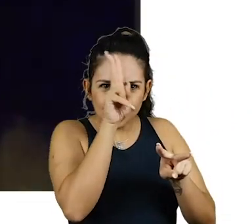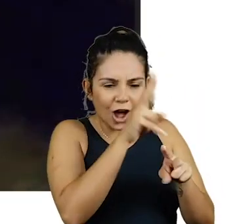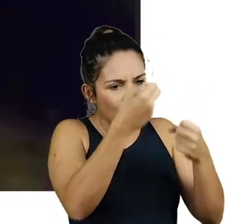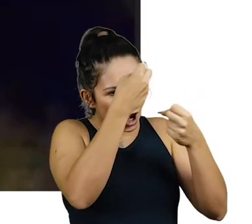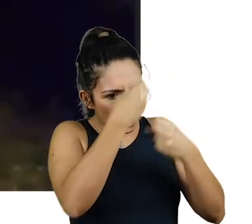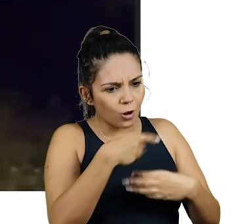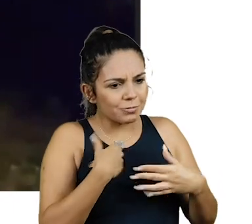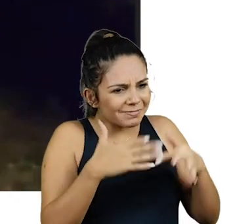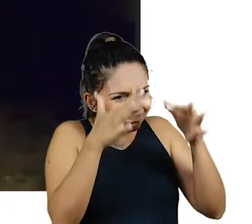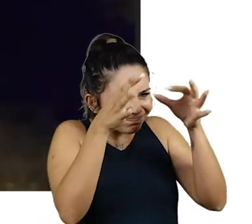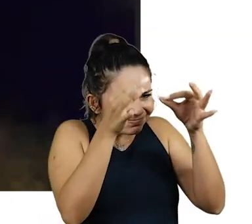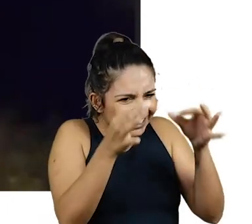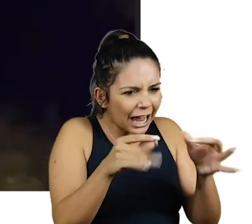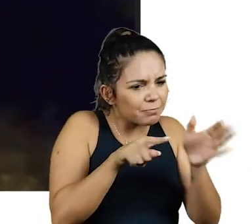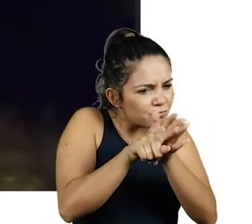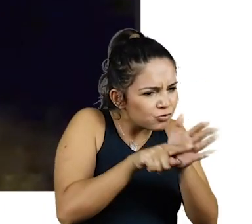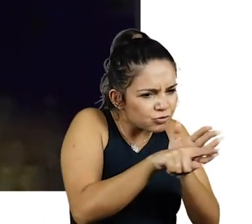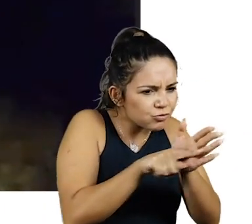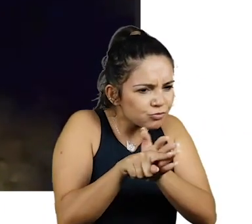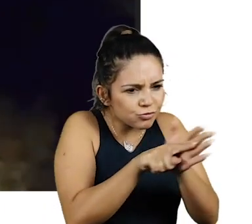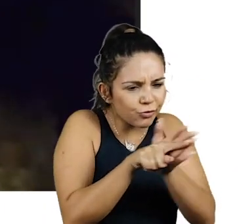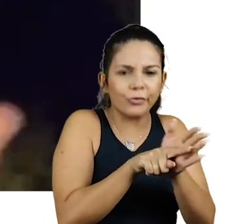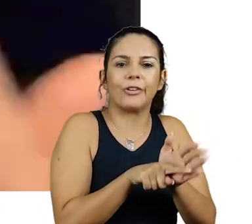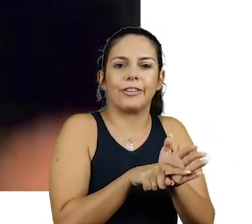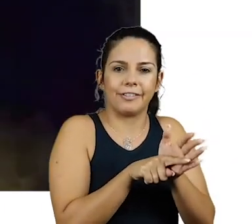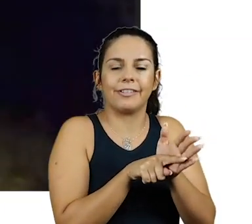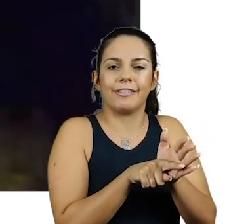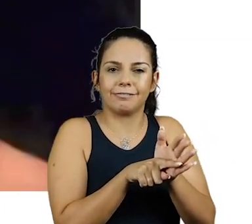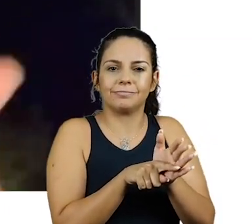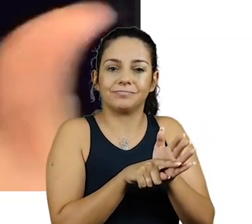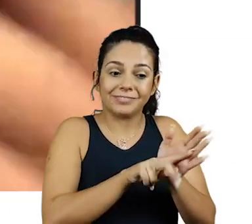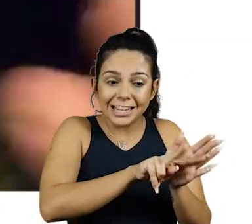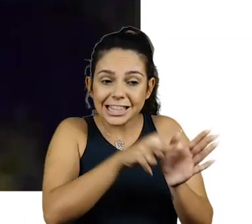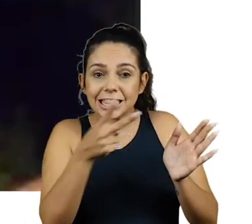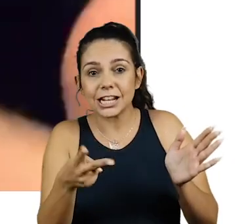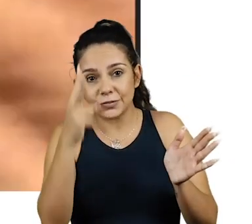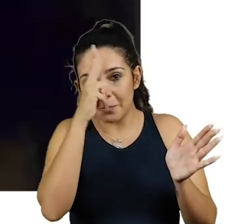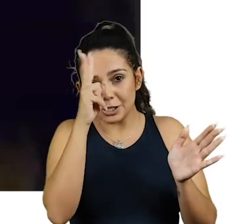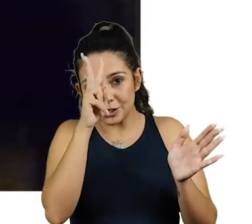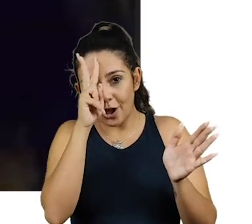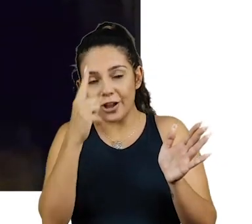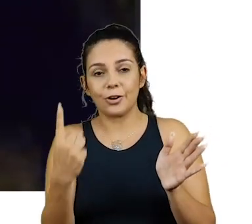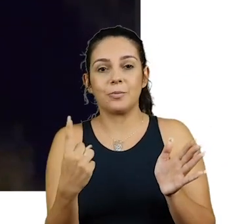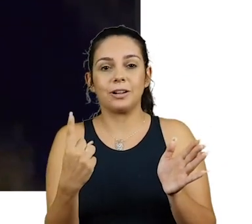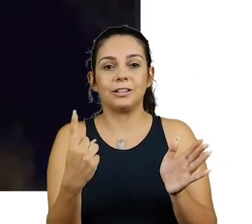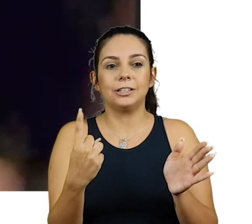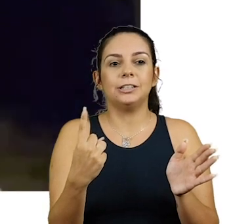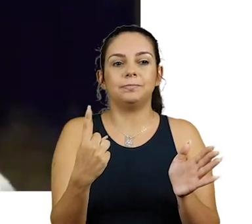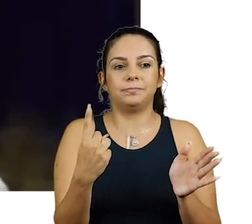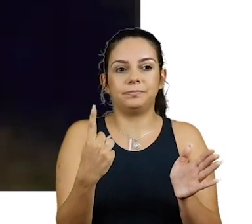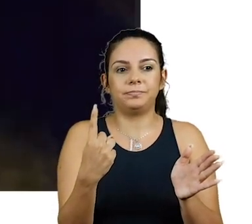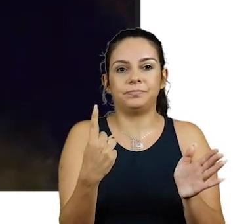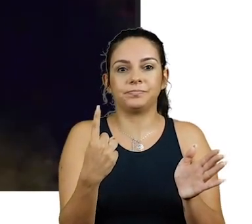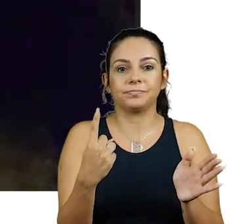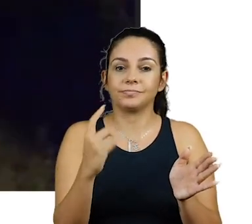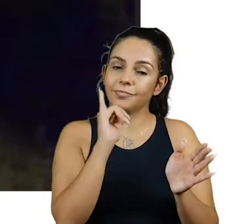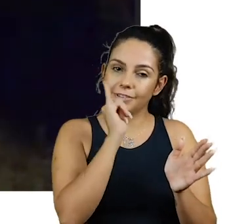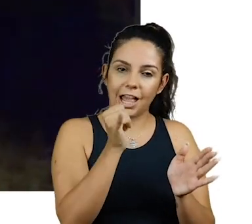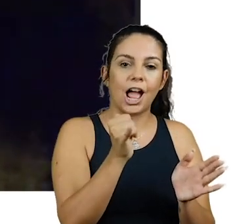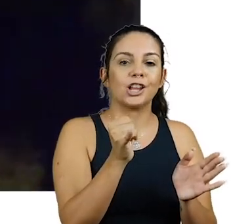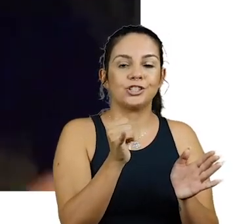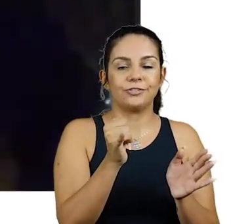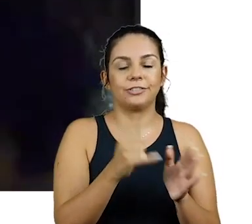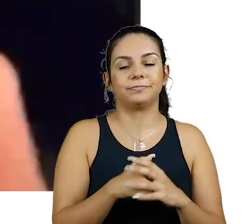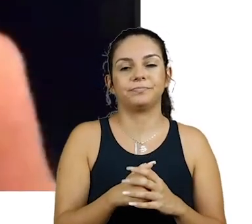aí é que é a costura que eu te falo, que é tão importante, que transforma uma página de Wikipédia em narrativa,